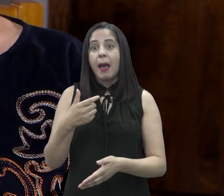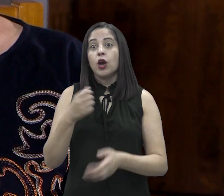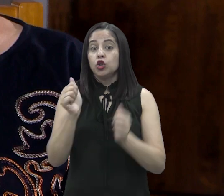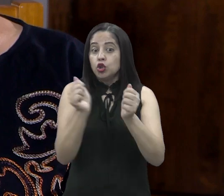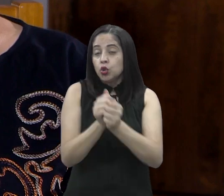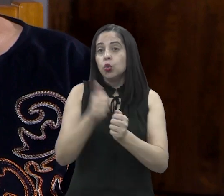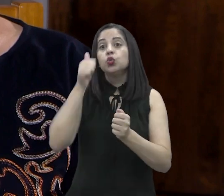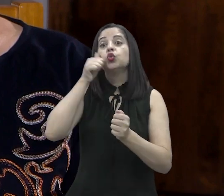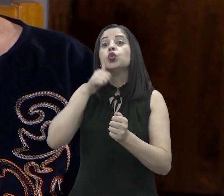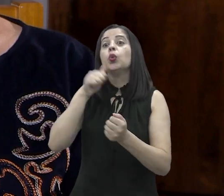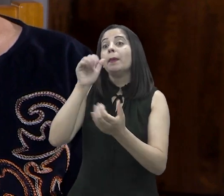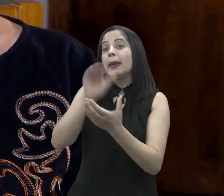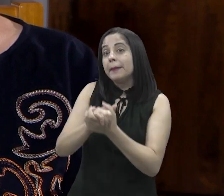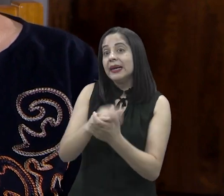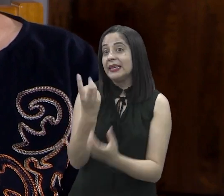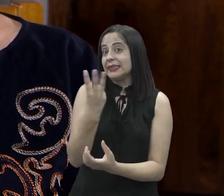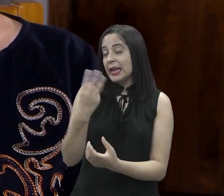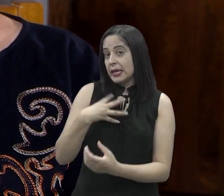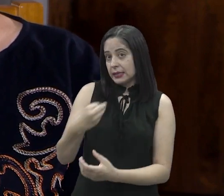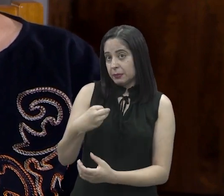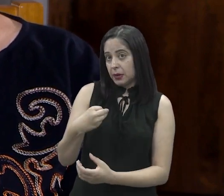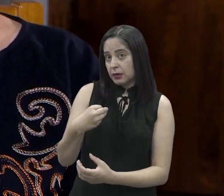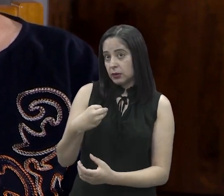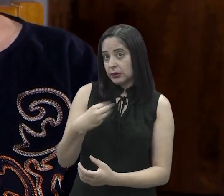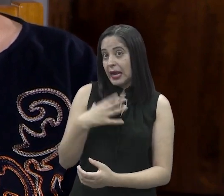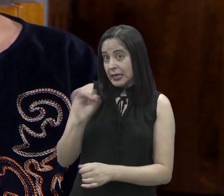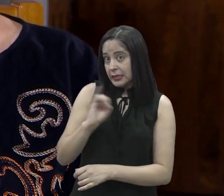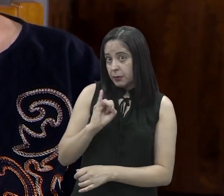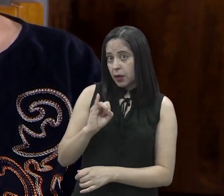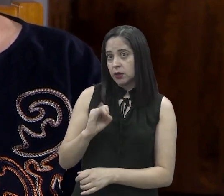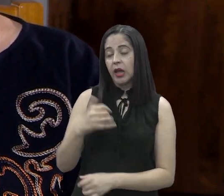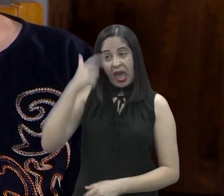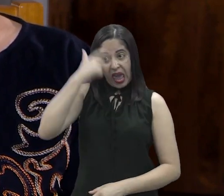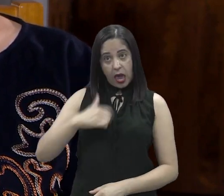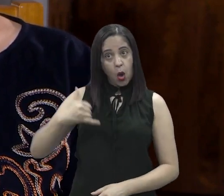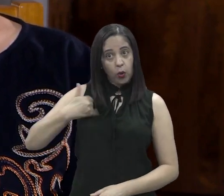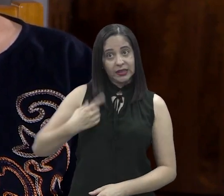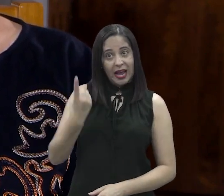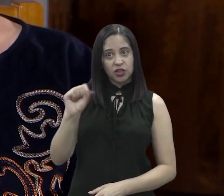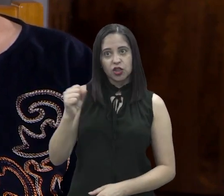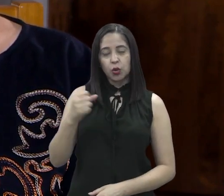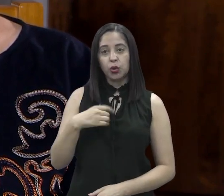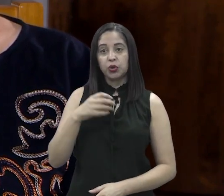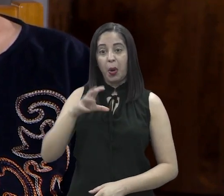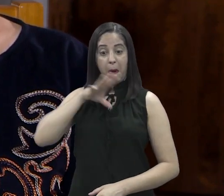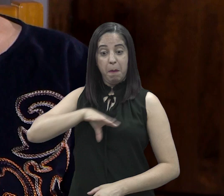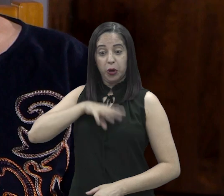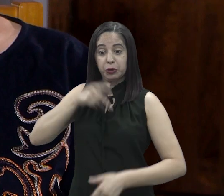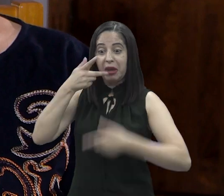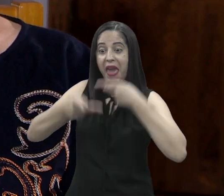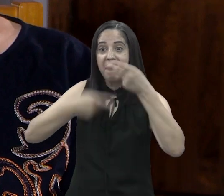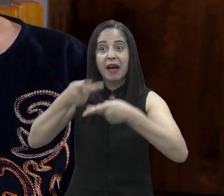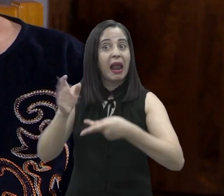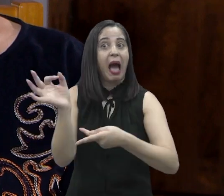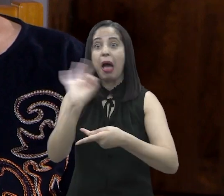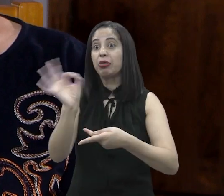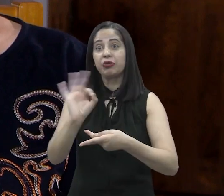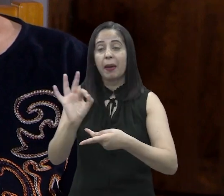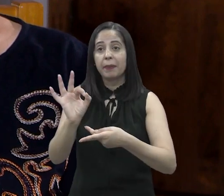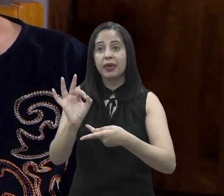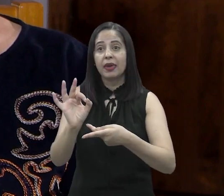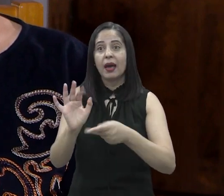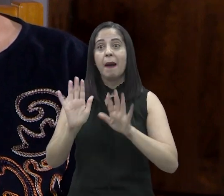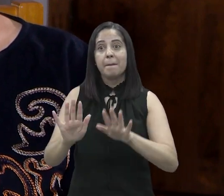minha mãe e meus 3 irmãos. A senhora tinha 18 anos, né? Tinha 18 anos na época e eu não sabia falar português nem nada. Por causa de francês,